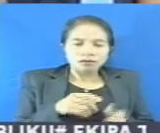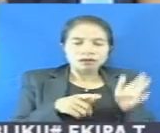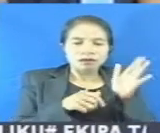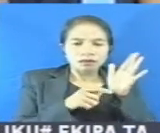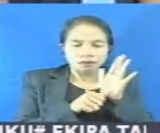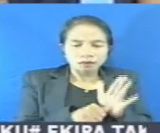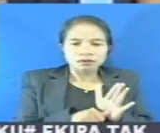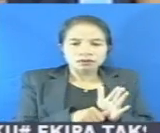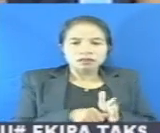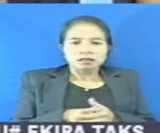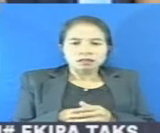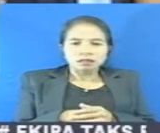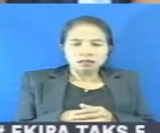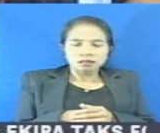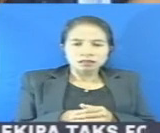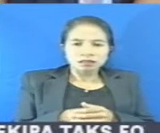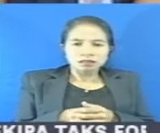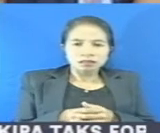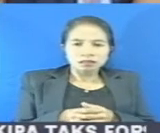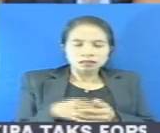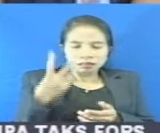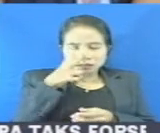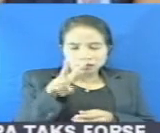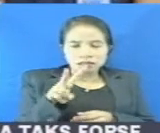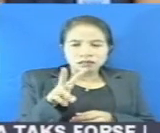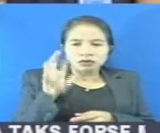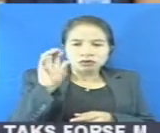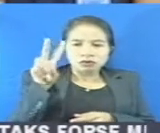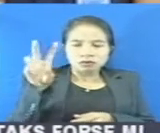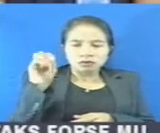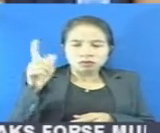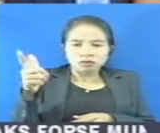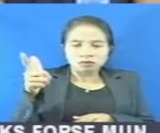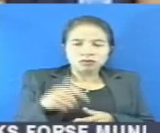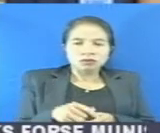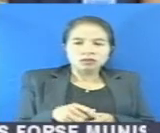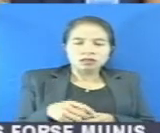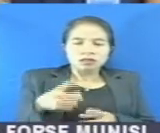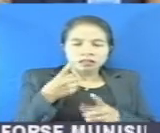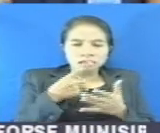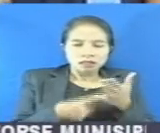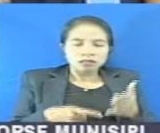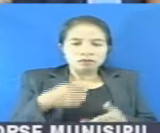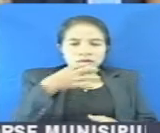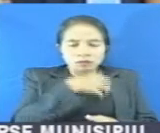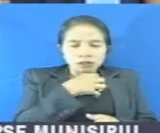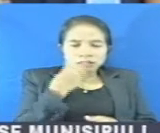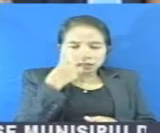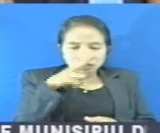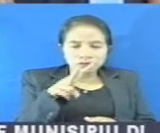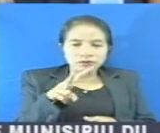operacionais ia 2020 nininha. Nós sedemos ke PNTL hari na Fatim Bayar 21 mensa